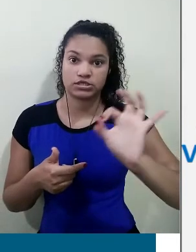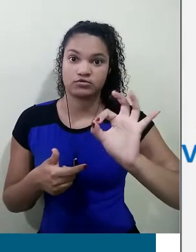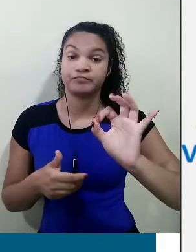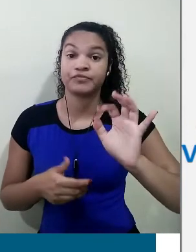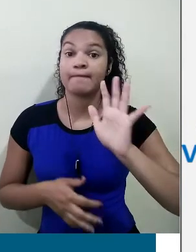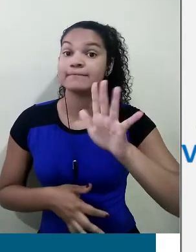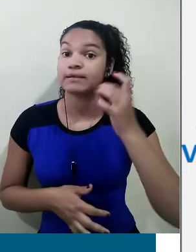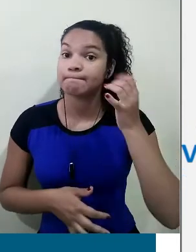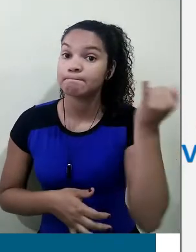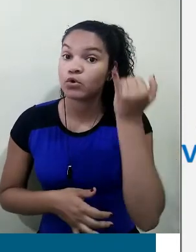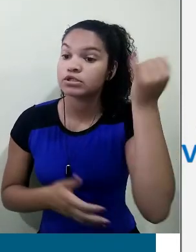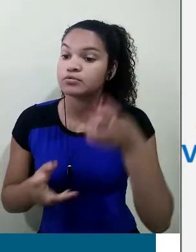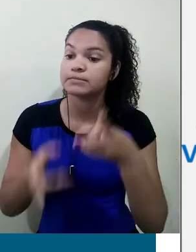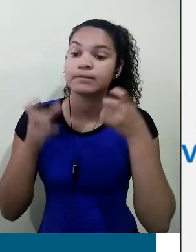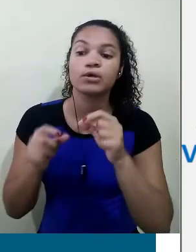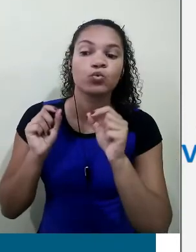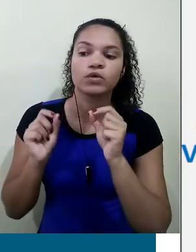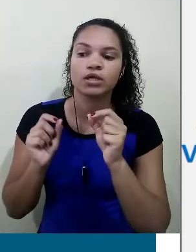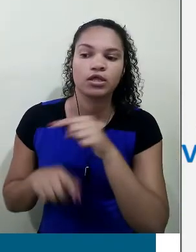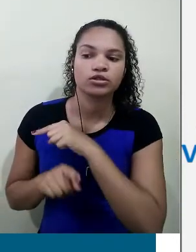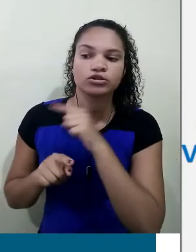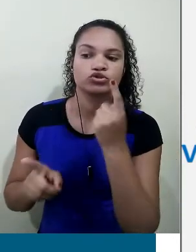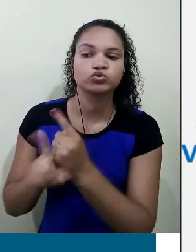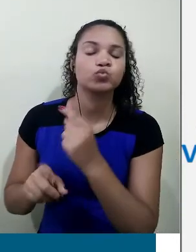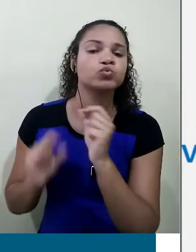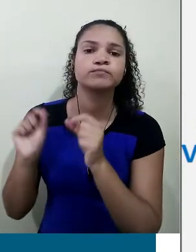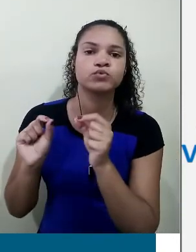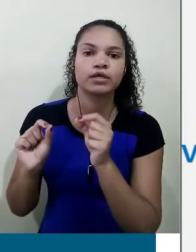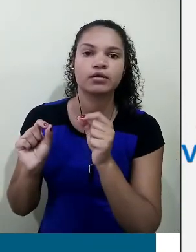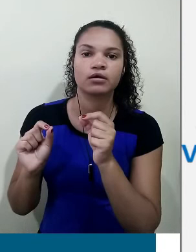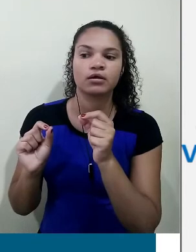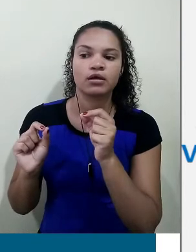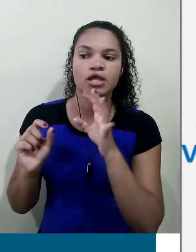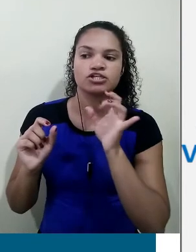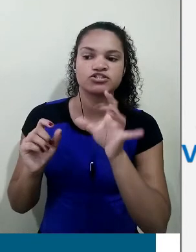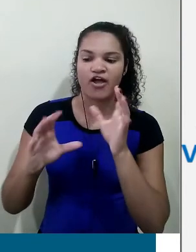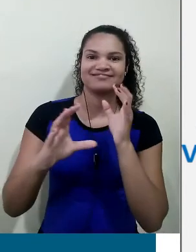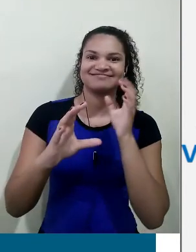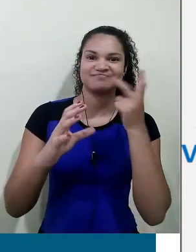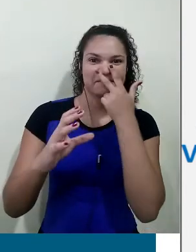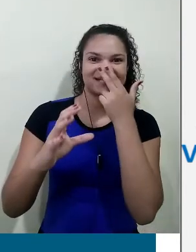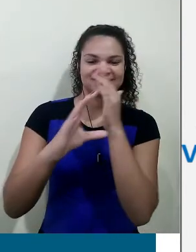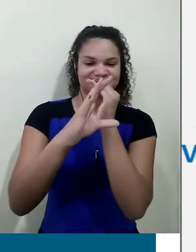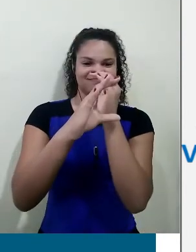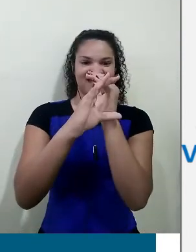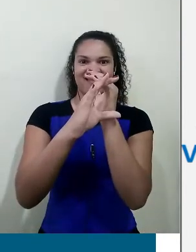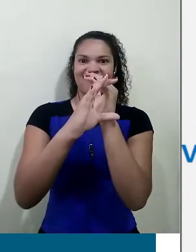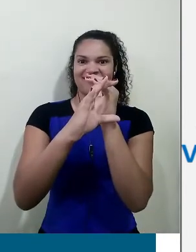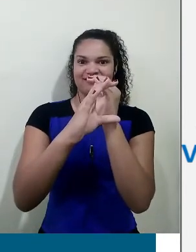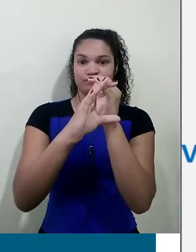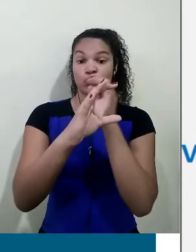18,75%. Agora é importante notar que o que nós estamos encontrando aqui é uma intersecção entre